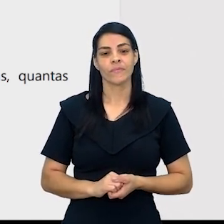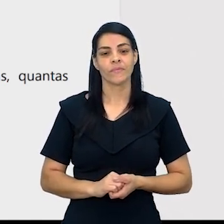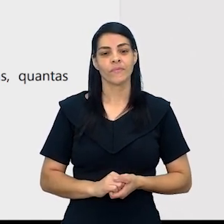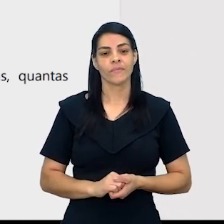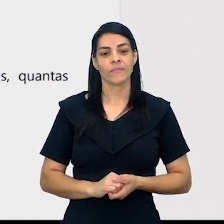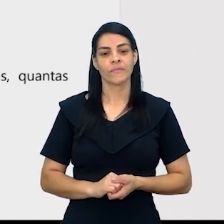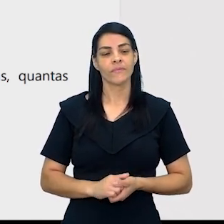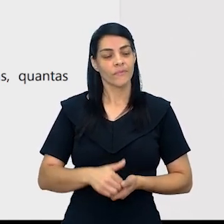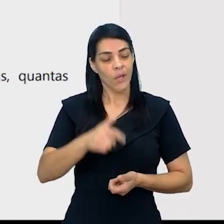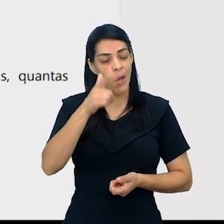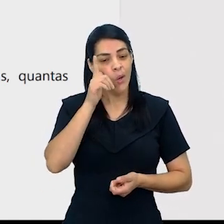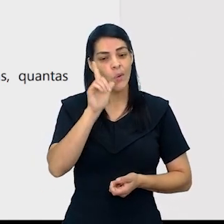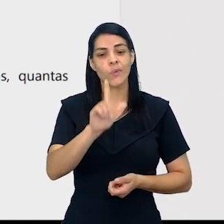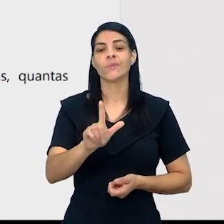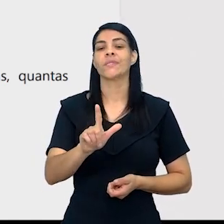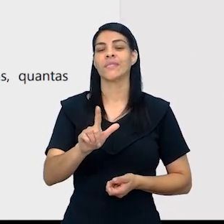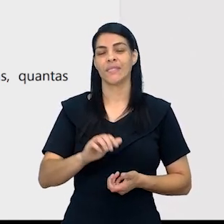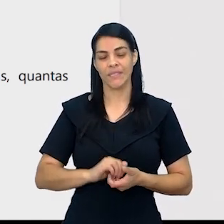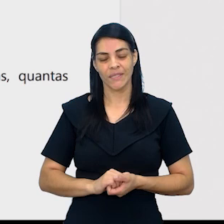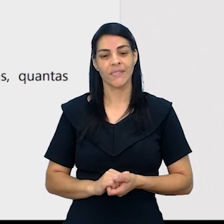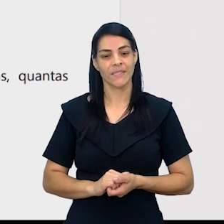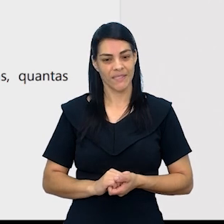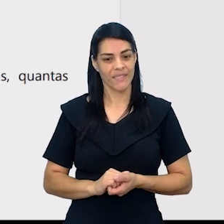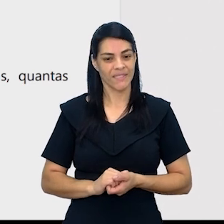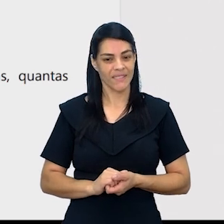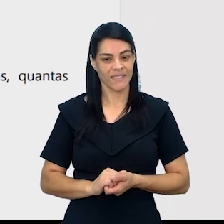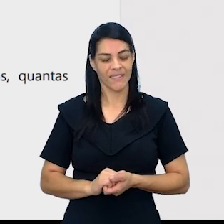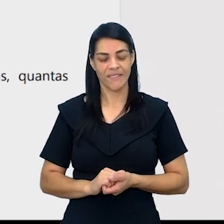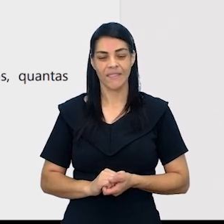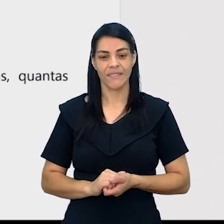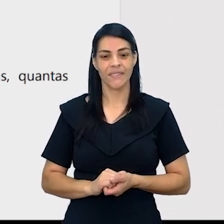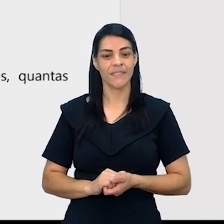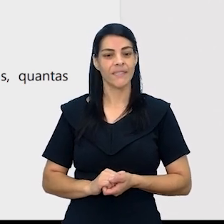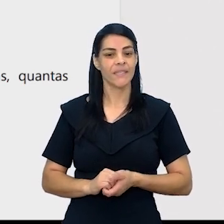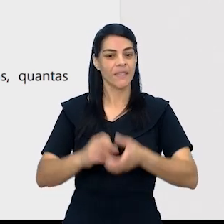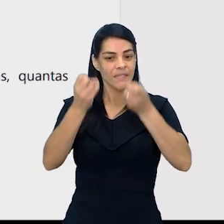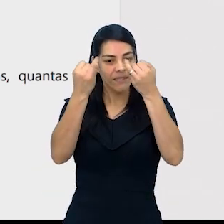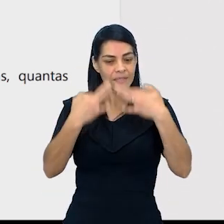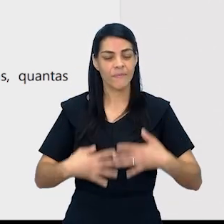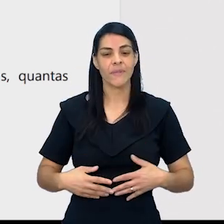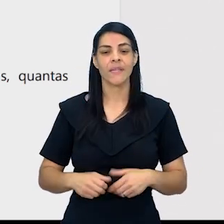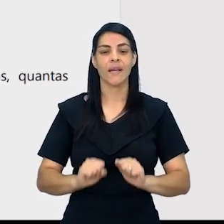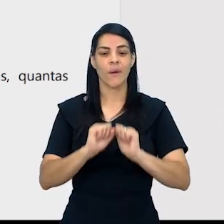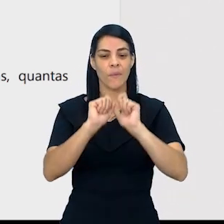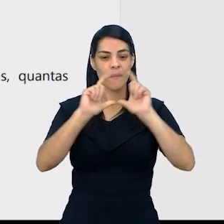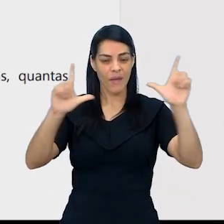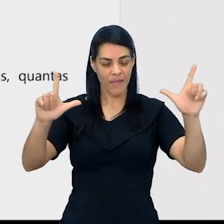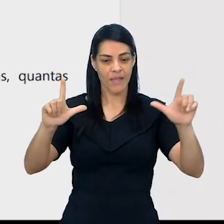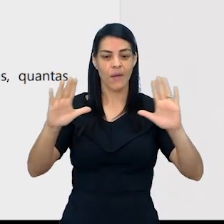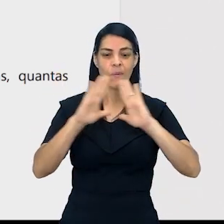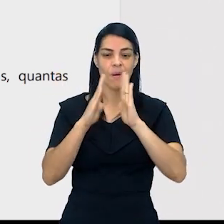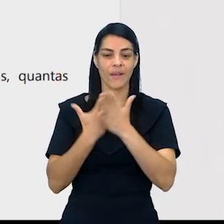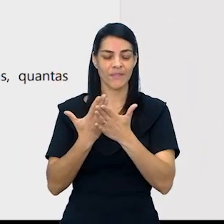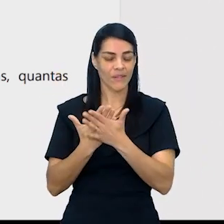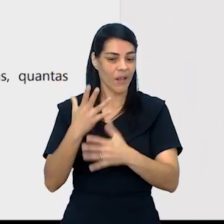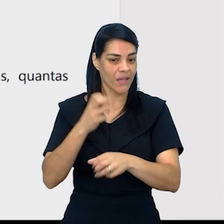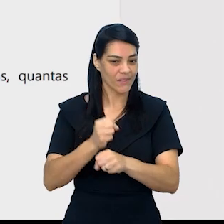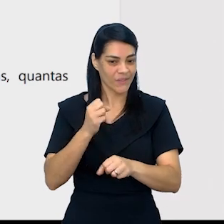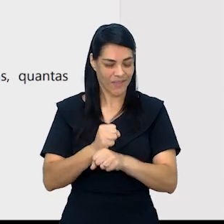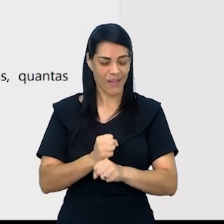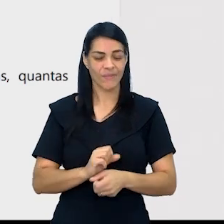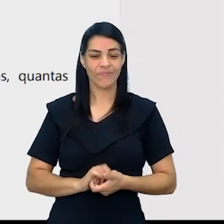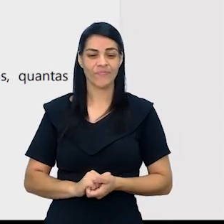pelo menos a expectativa de vocês quanto ao painel aí de conta a escola total eu tenho